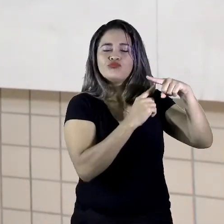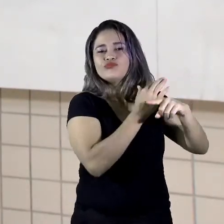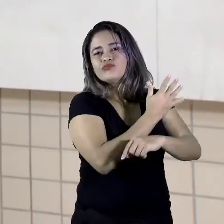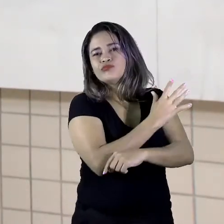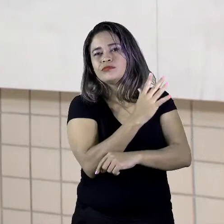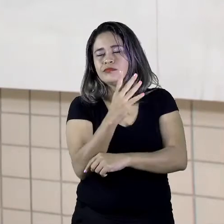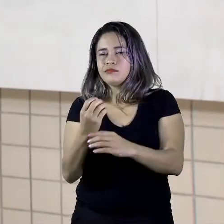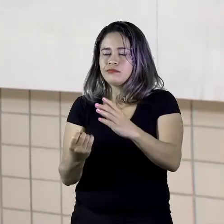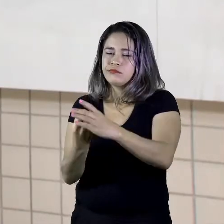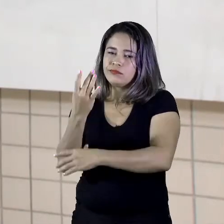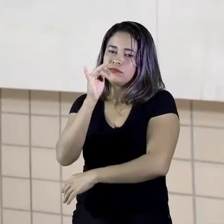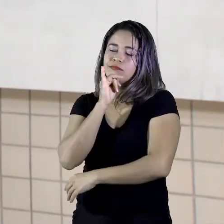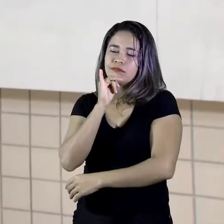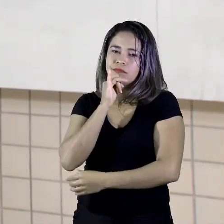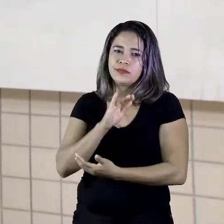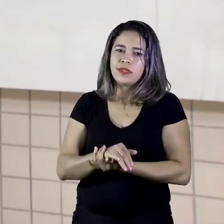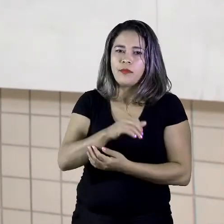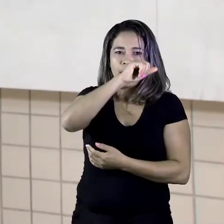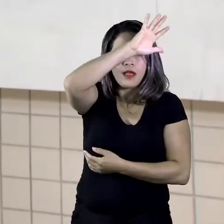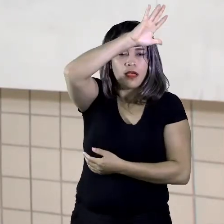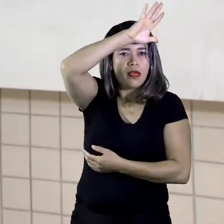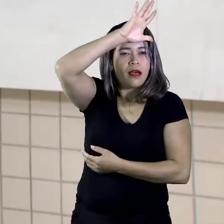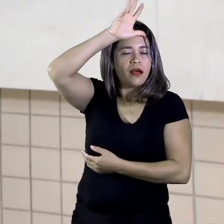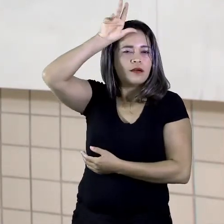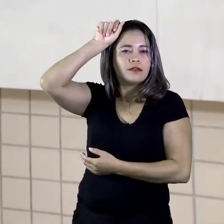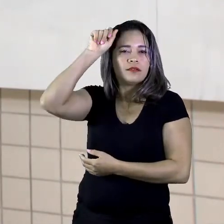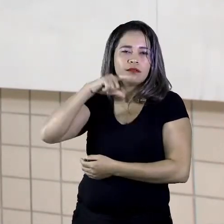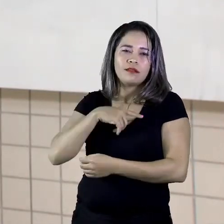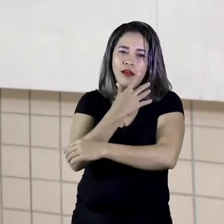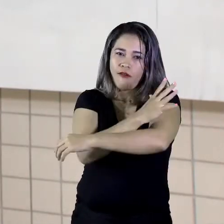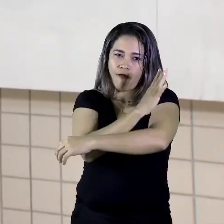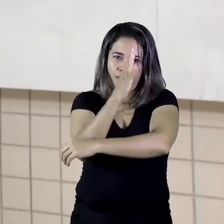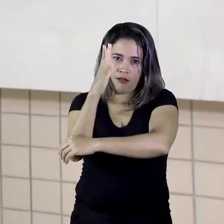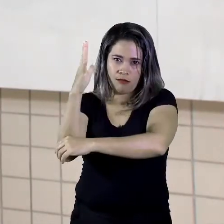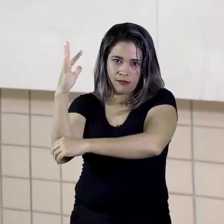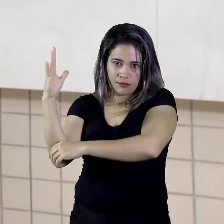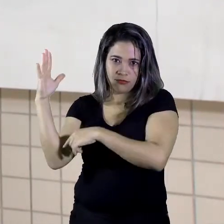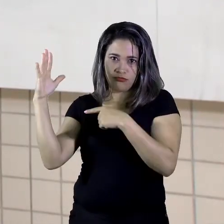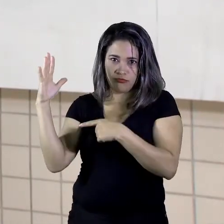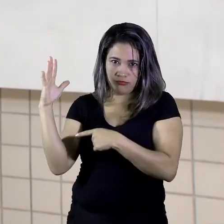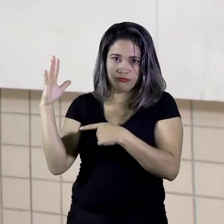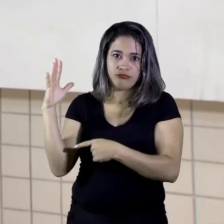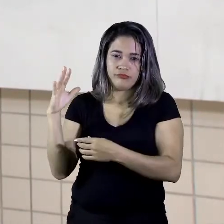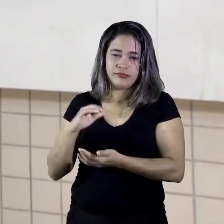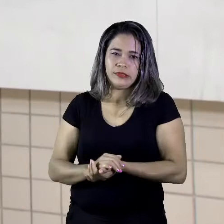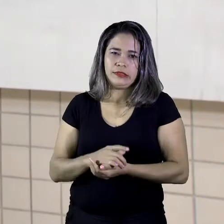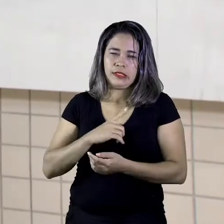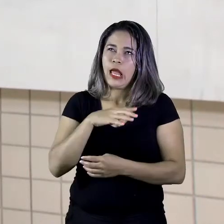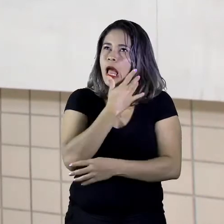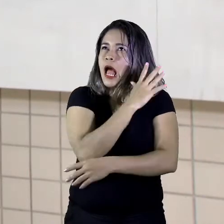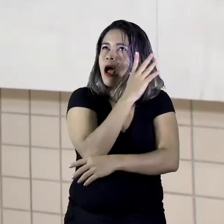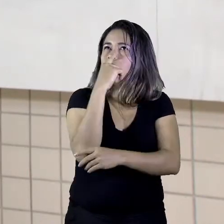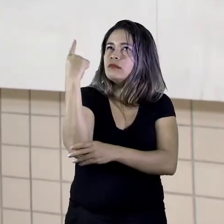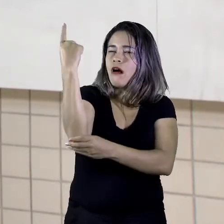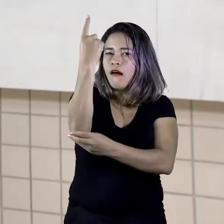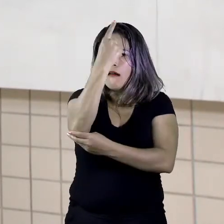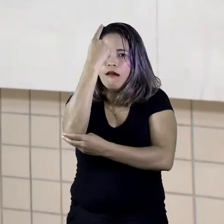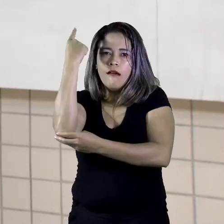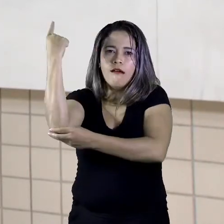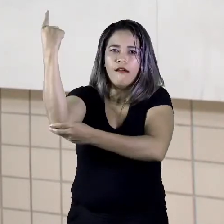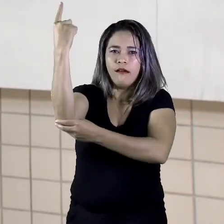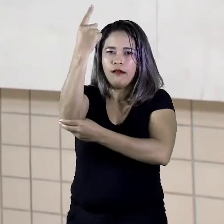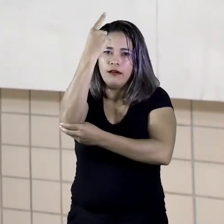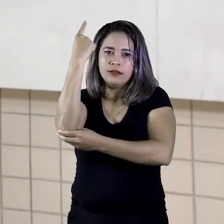lugar. Por exemplo, na Amazônia nós temos a floresta amazônica com árvores muito grandes. Se